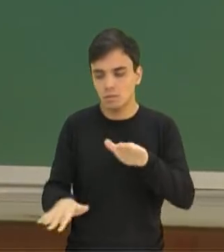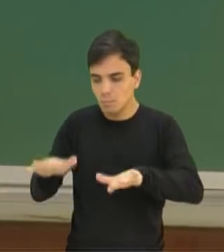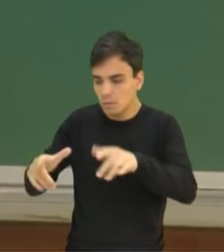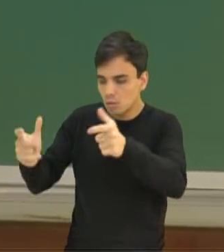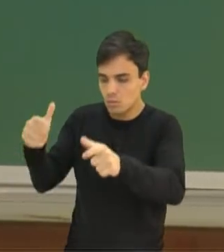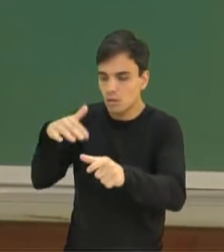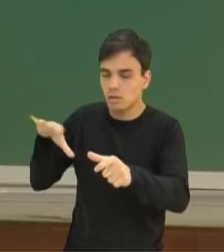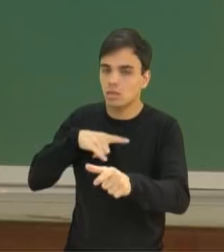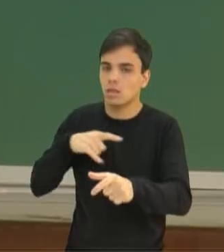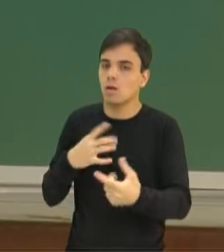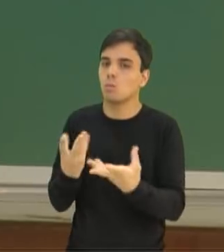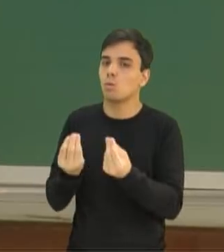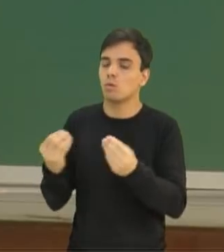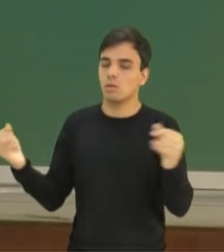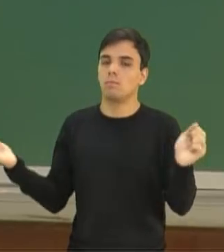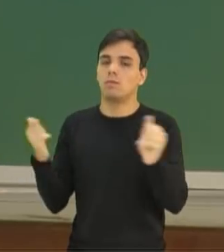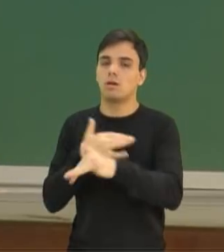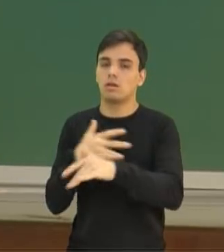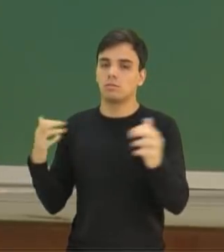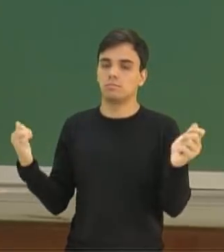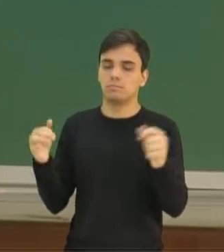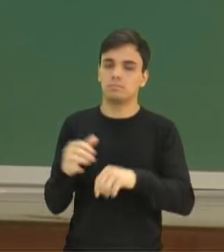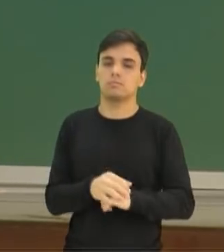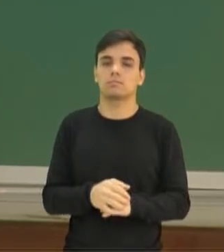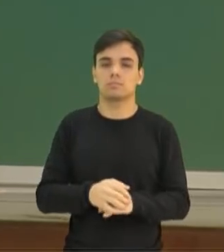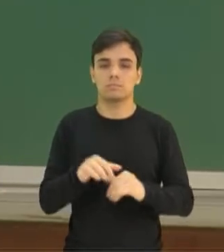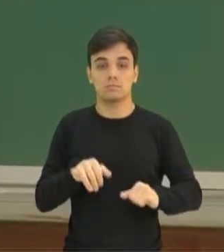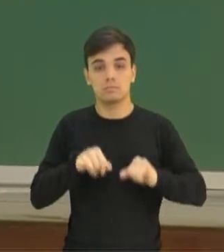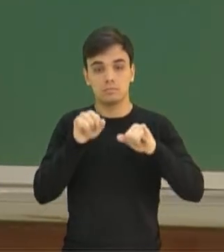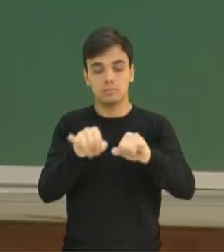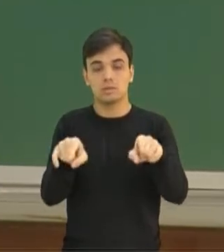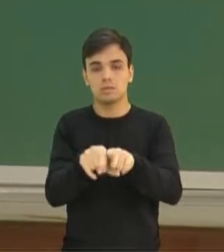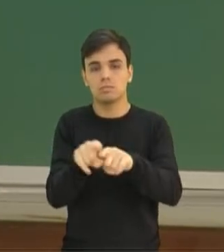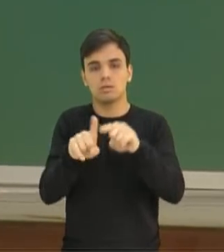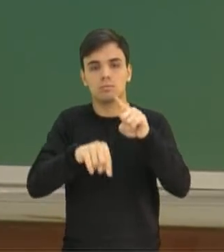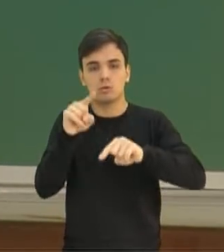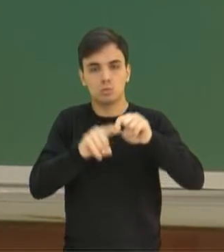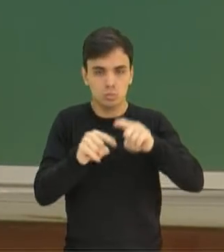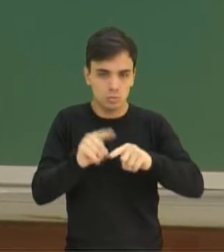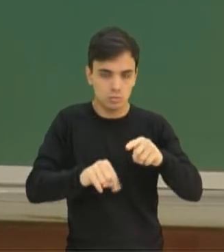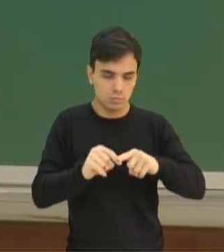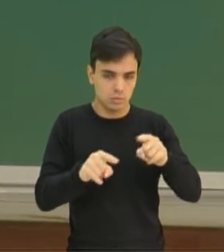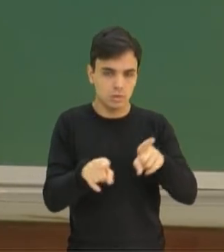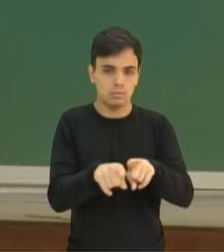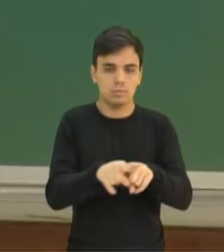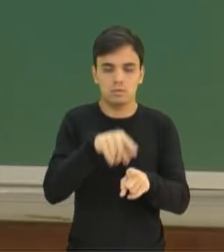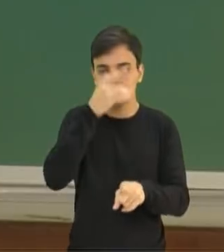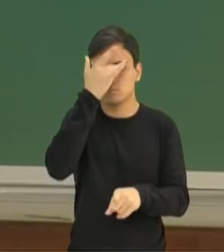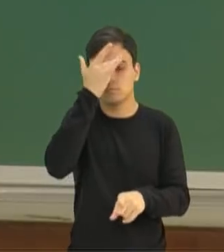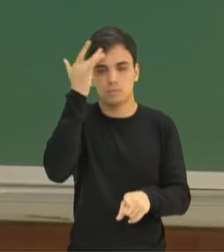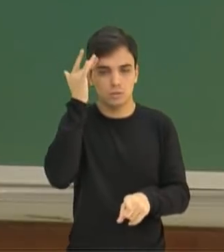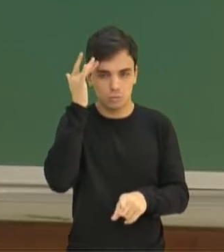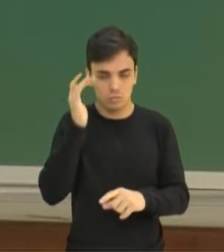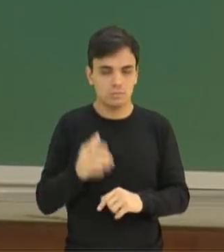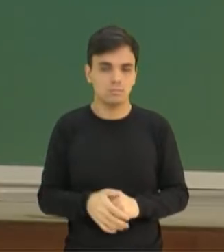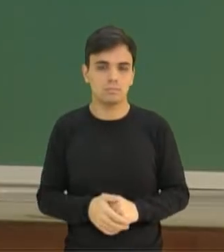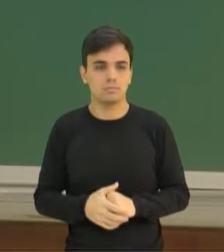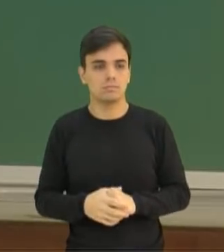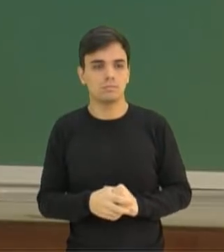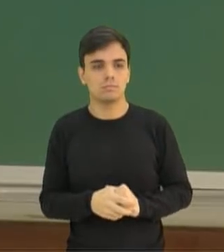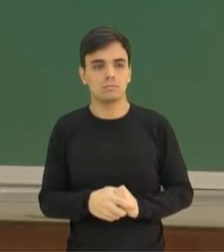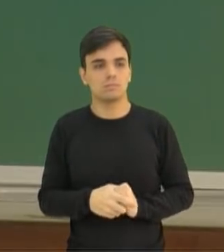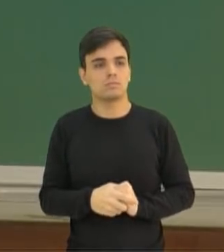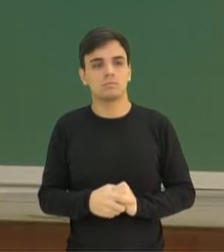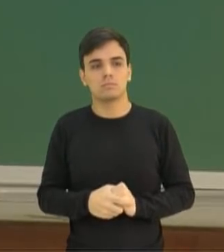para esse ir e vir de mercadorias, de produtos fabricados na região e de pessoas também, certo?